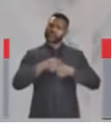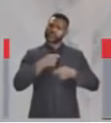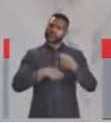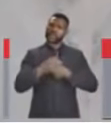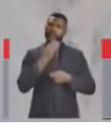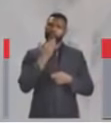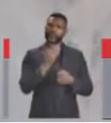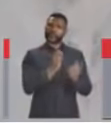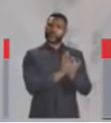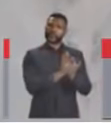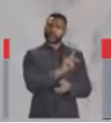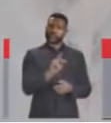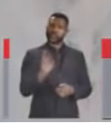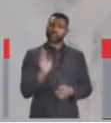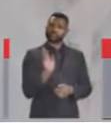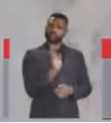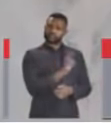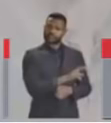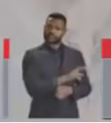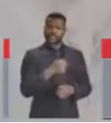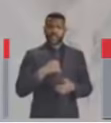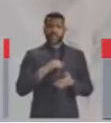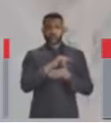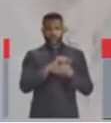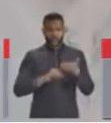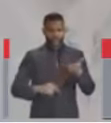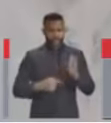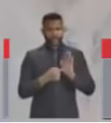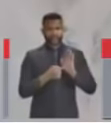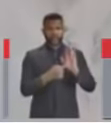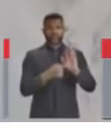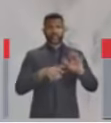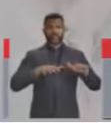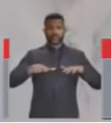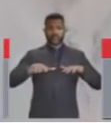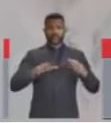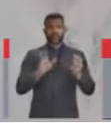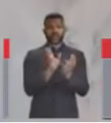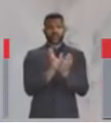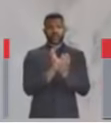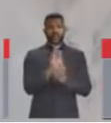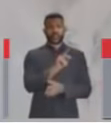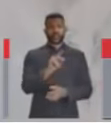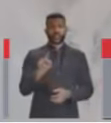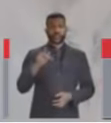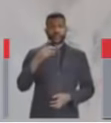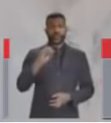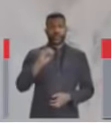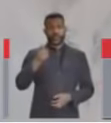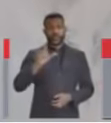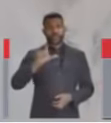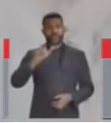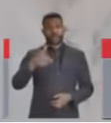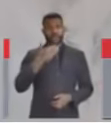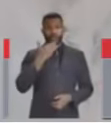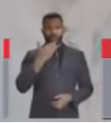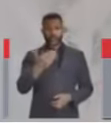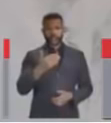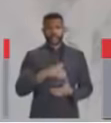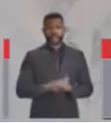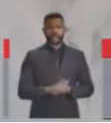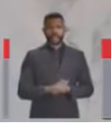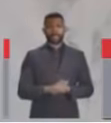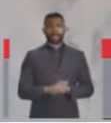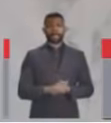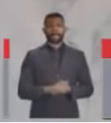atender as reivindicações eu estou aqui com o documento desse movimento dos professores ipuacu até vou pedir depois ao final